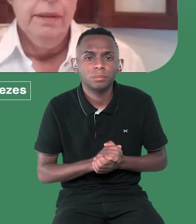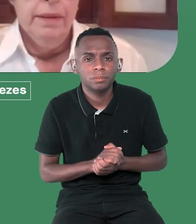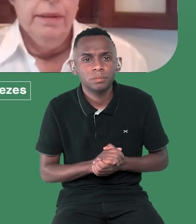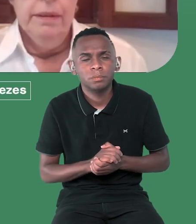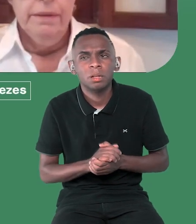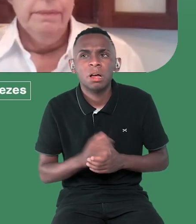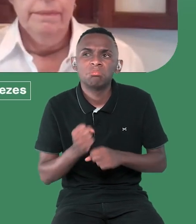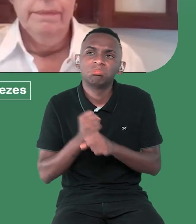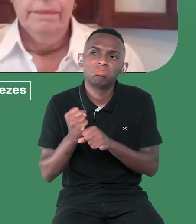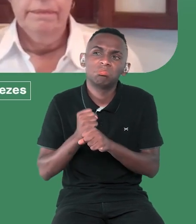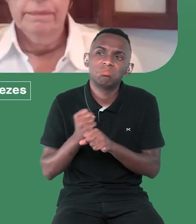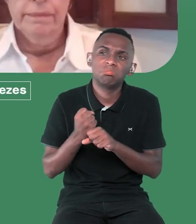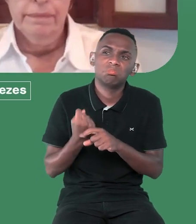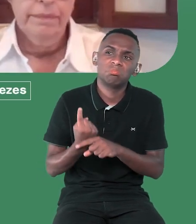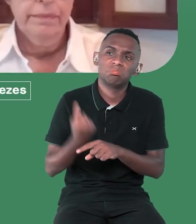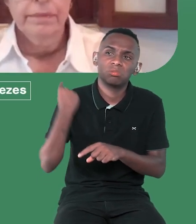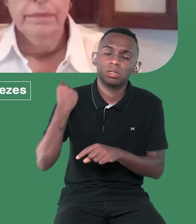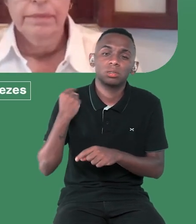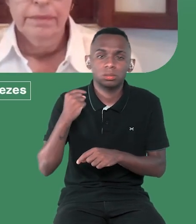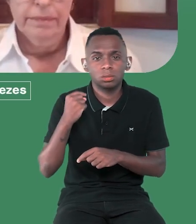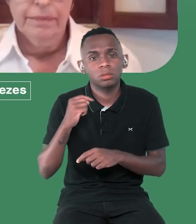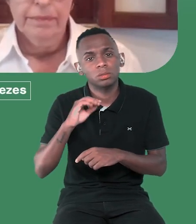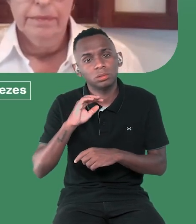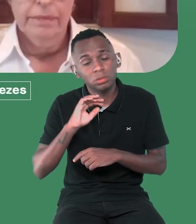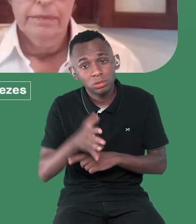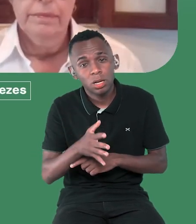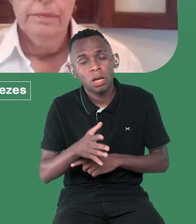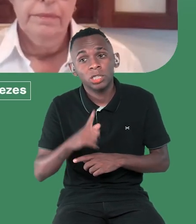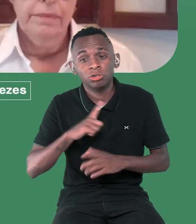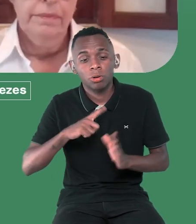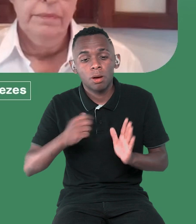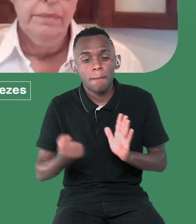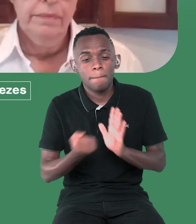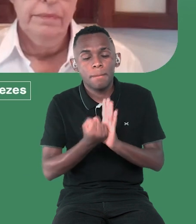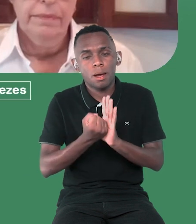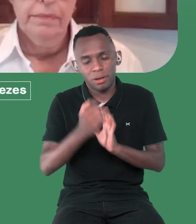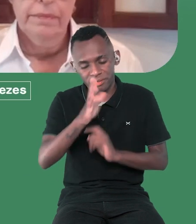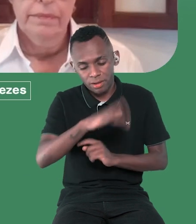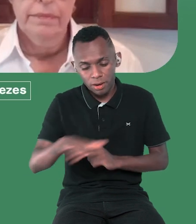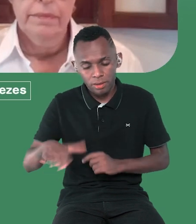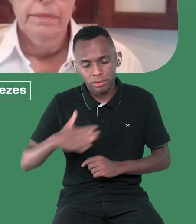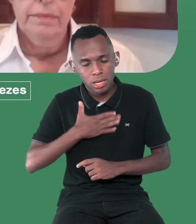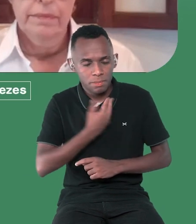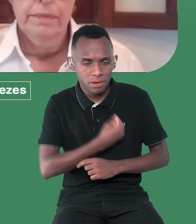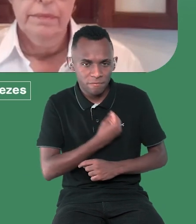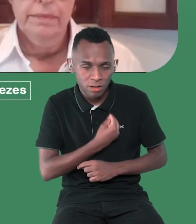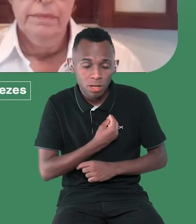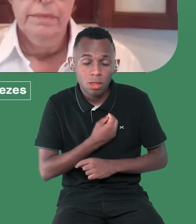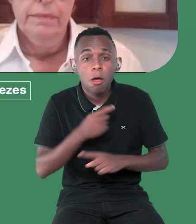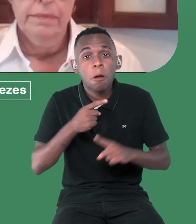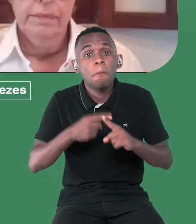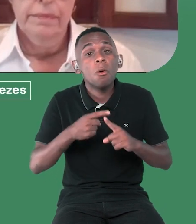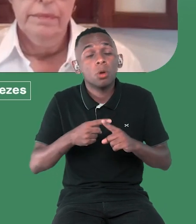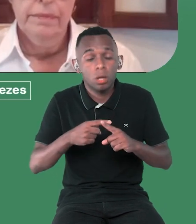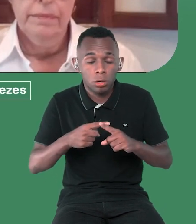alguns anos atrás, mas já assim, ele veio com aquela pegada da infância para mim. Por quê? O